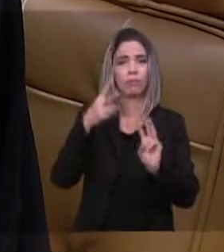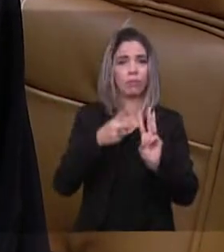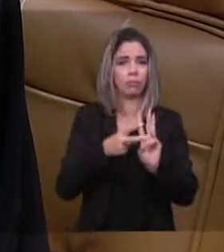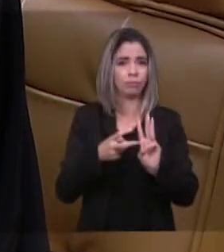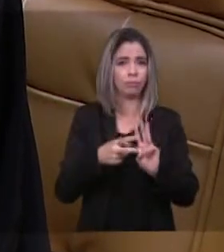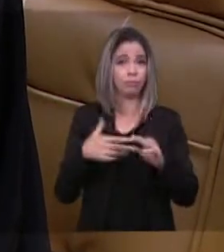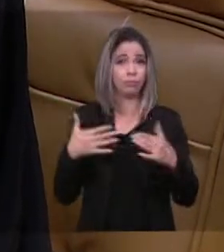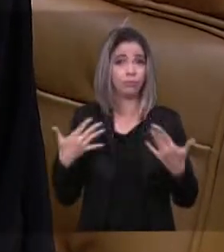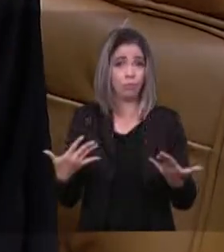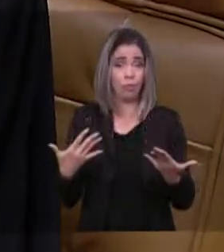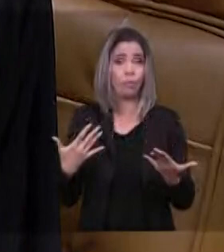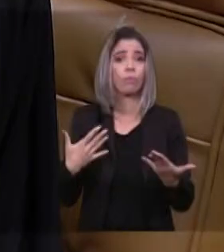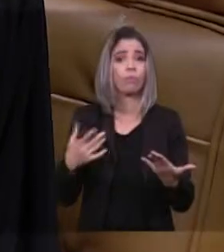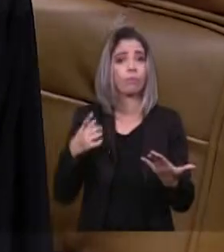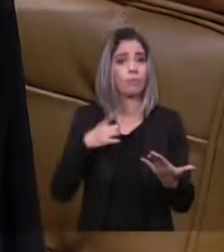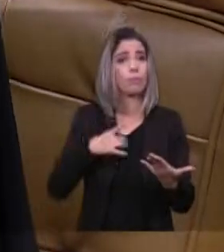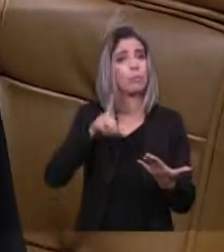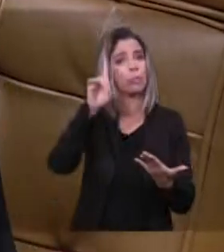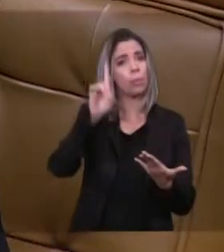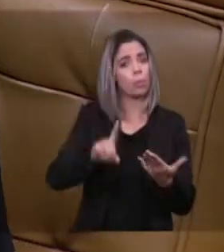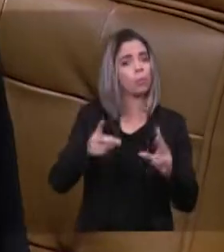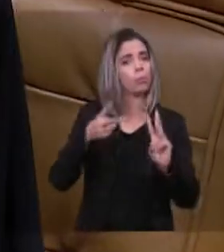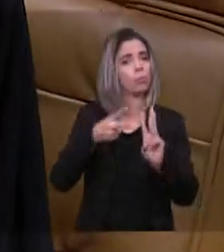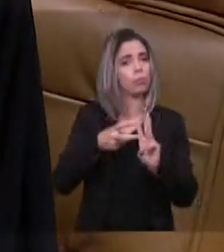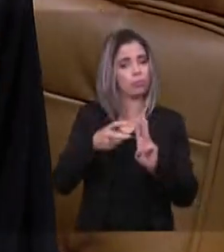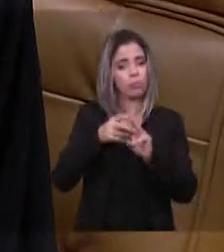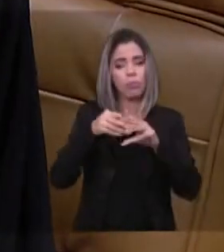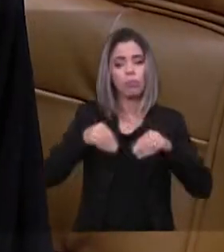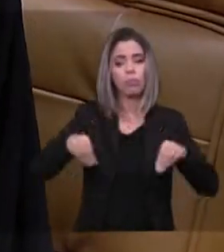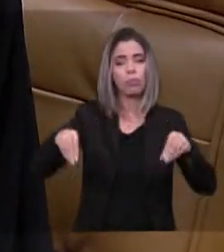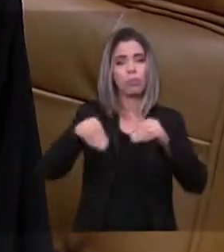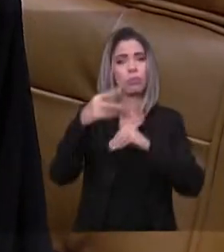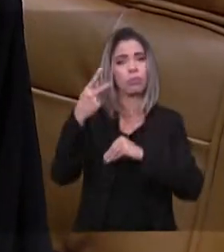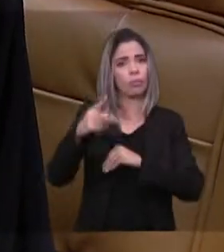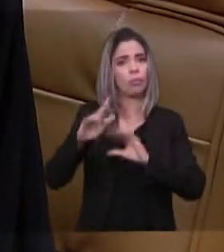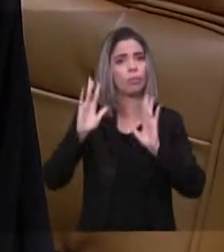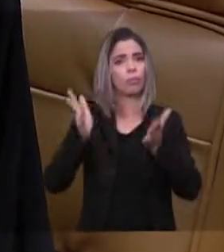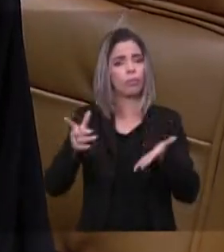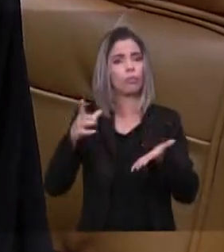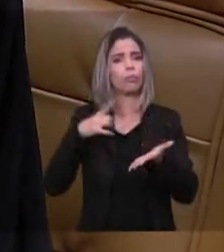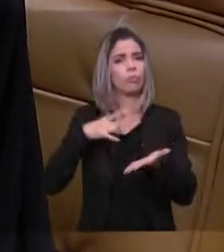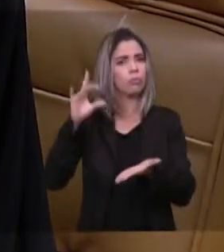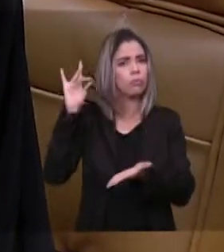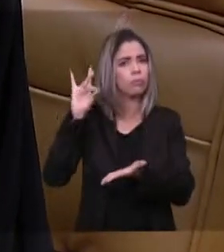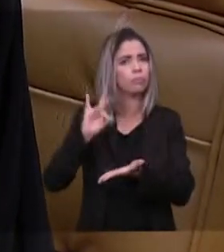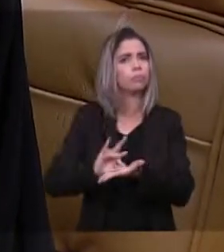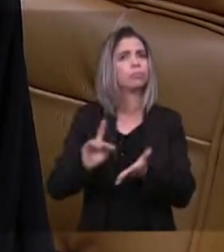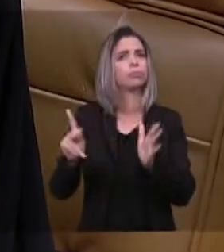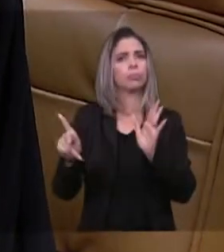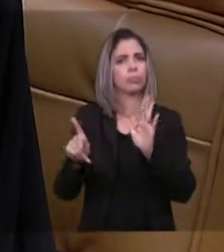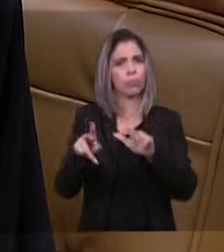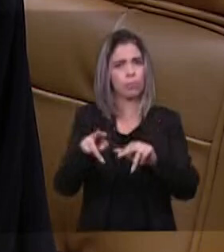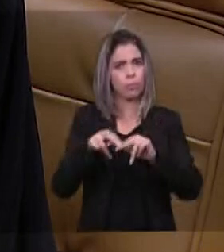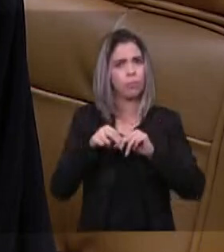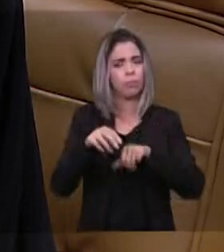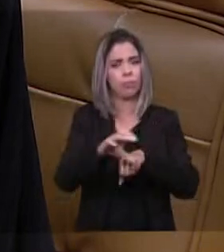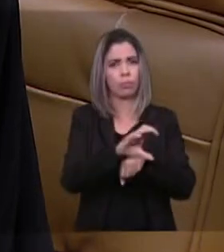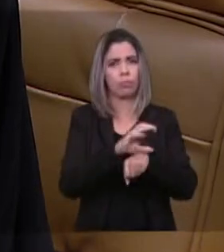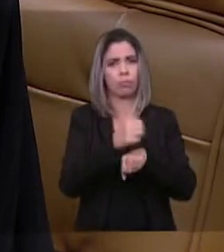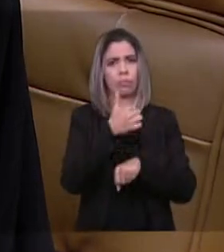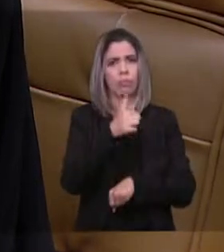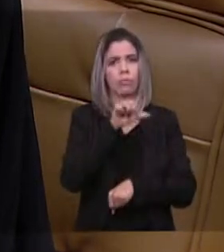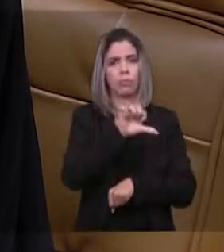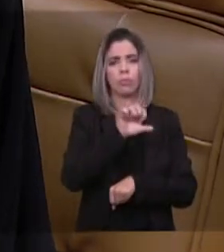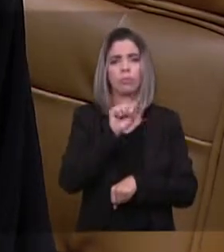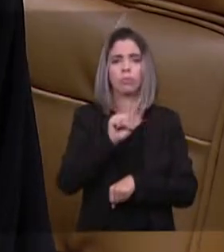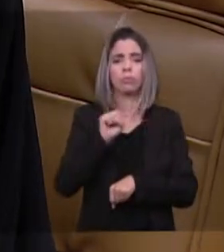a originalidade do direito dos indígenas às terras que ocupa foi reafirmada com o advento da Constituição Federal de